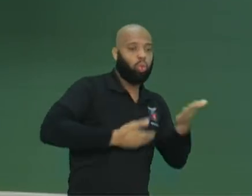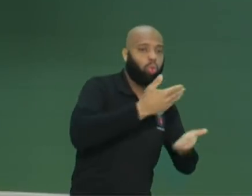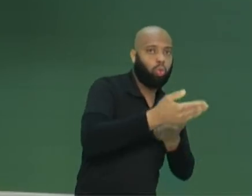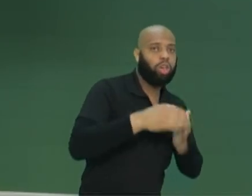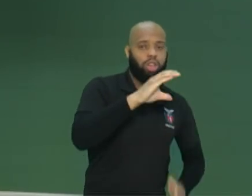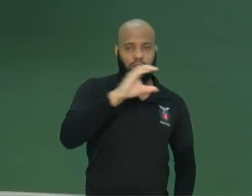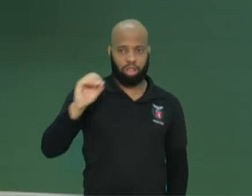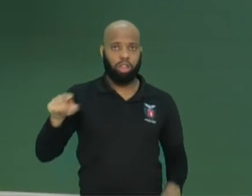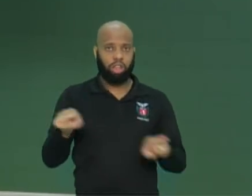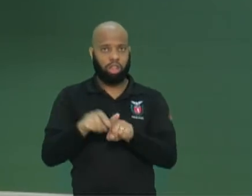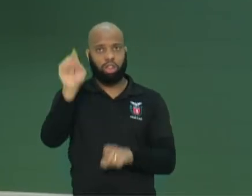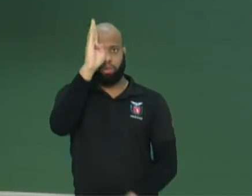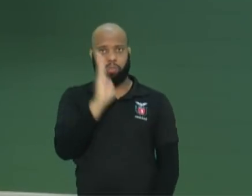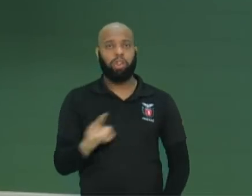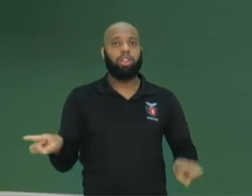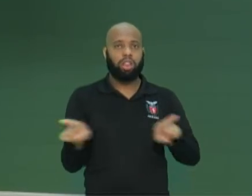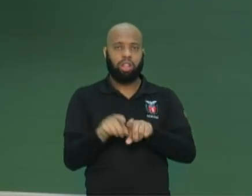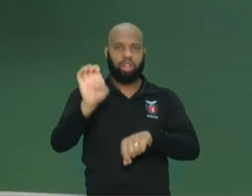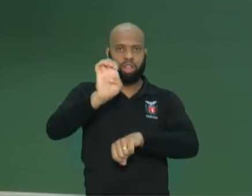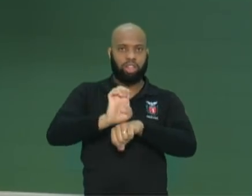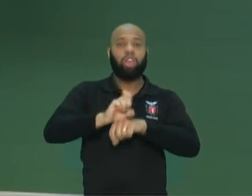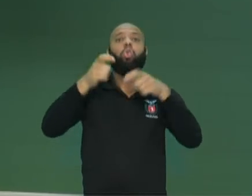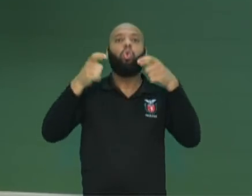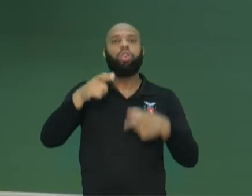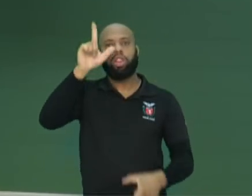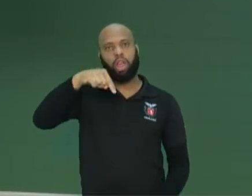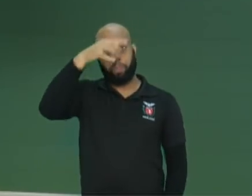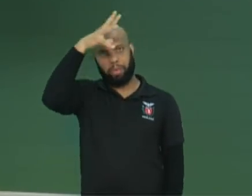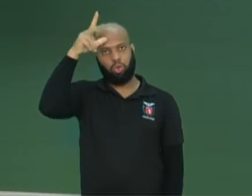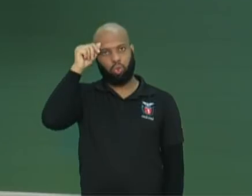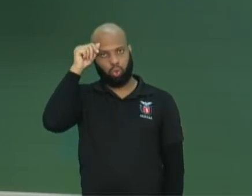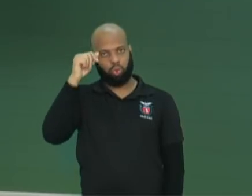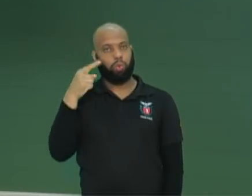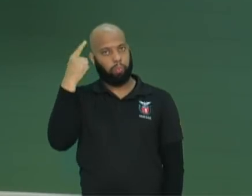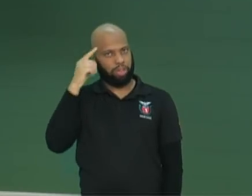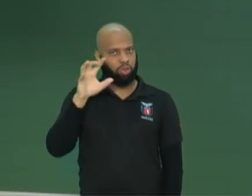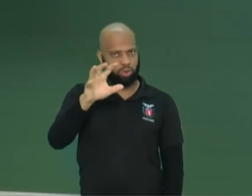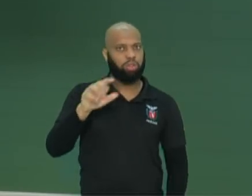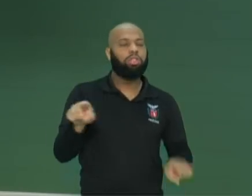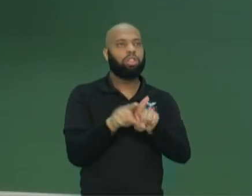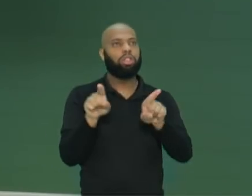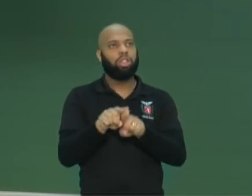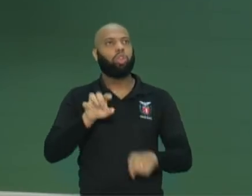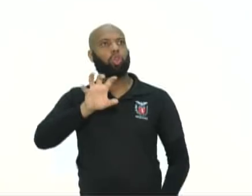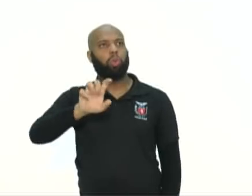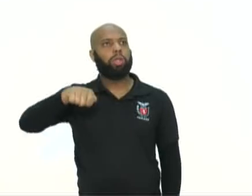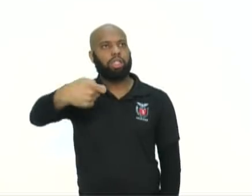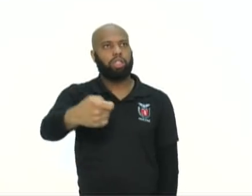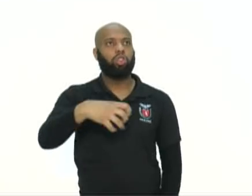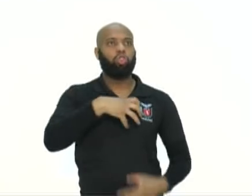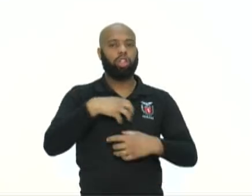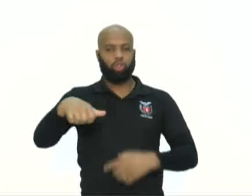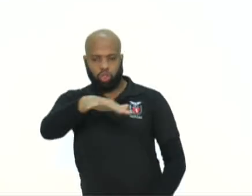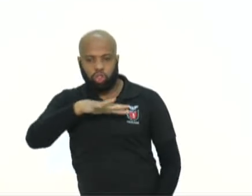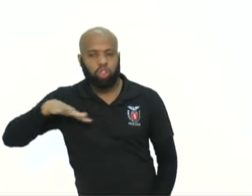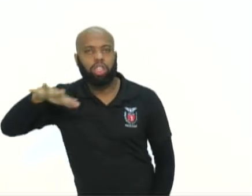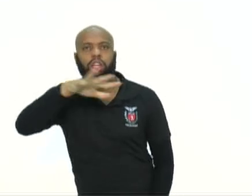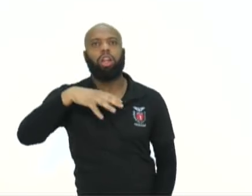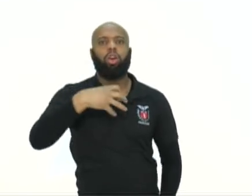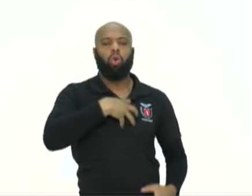região centro-oeste e para o estado do Mato Grosso, certo? Pensando nesse desenvolvimento ali. No geral, a criação